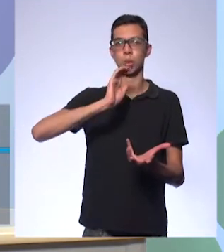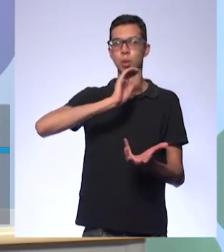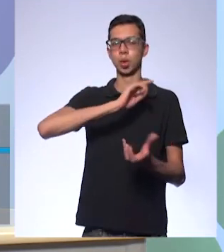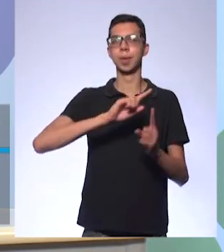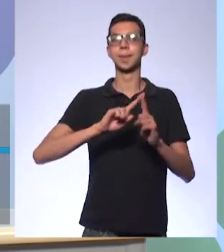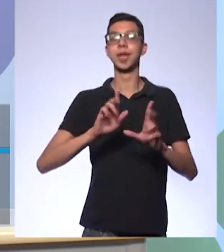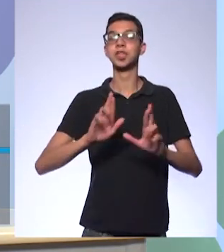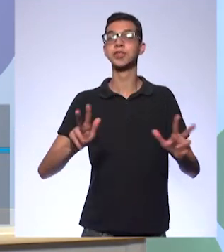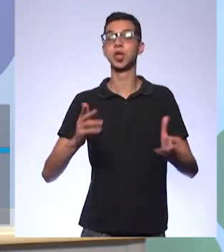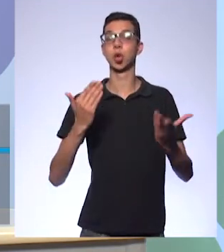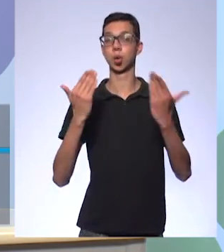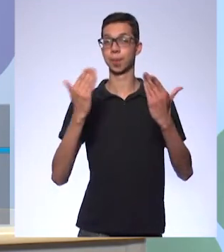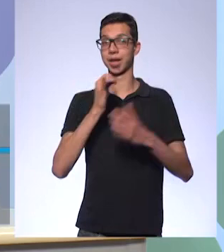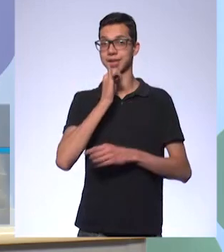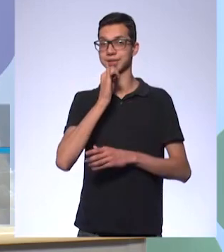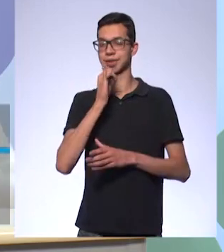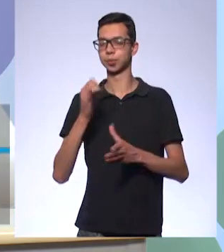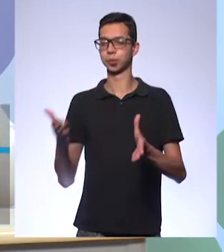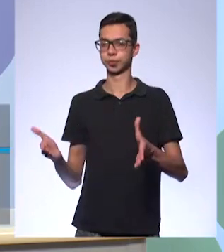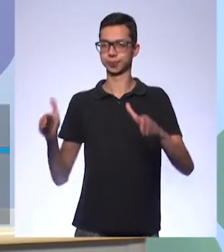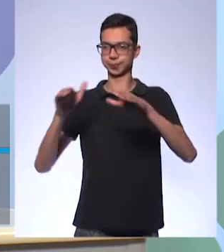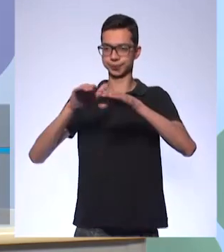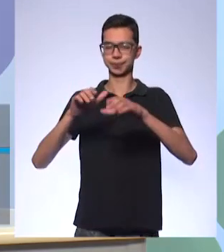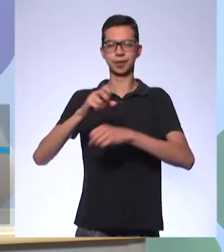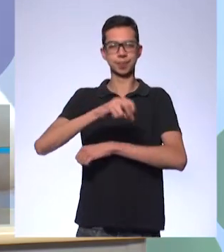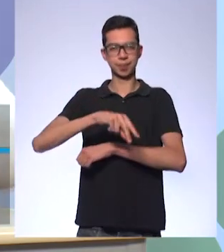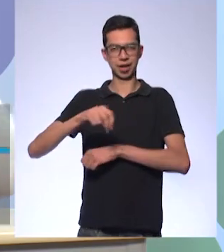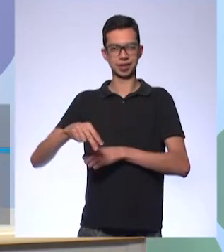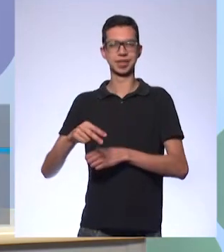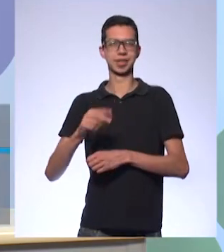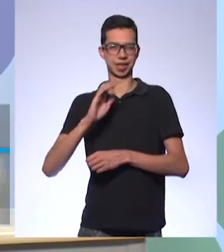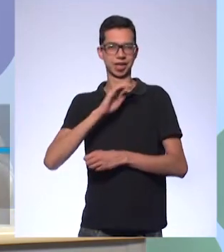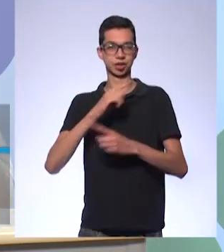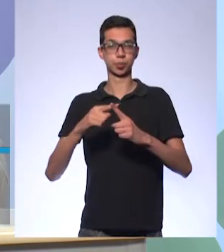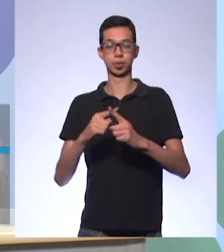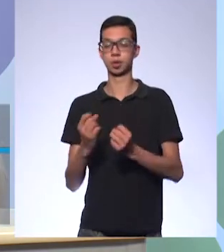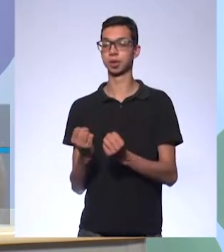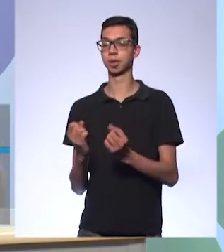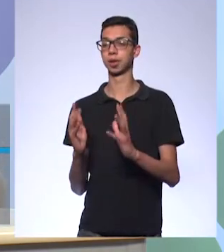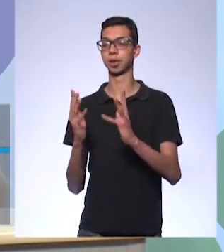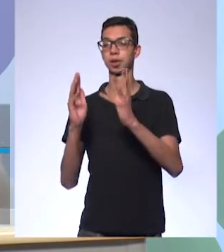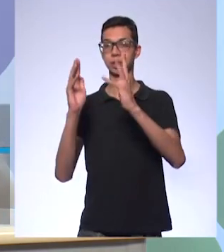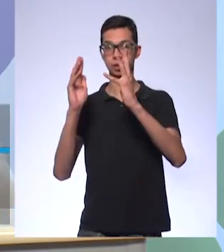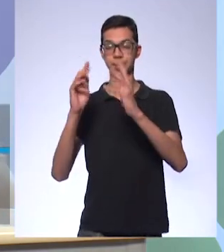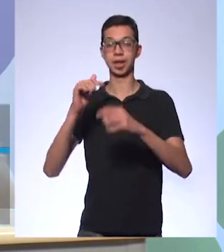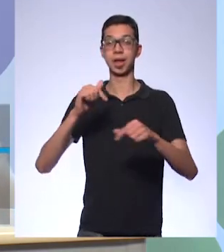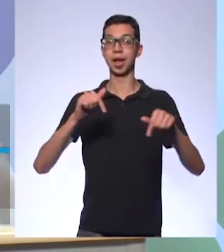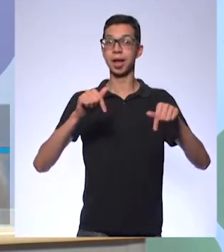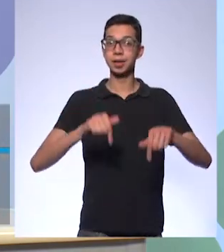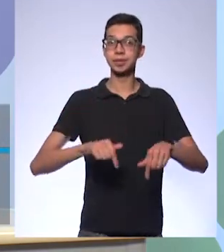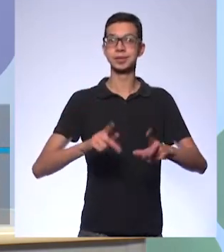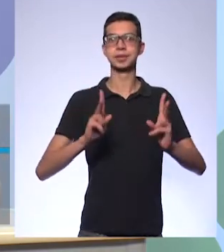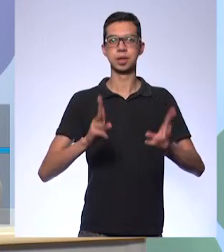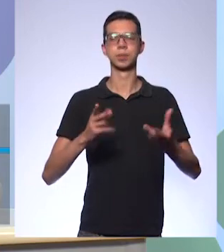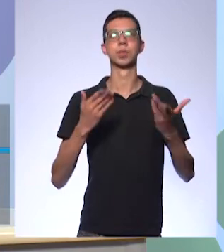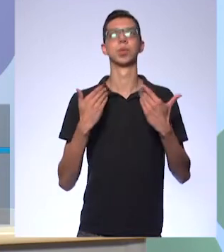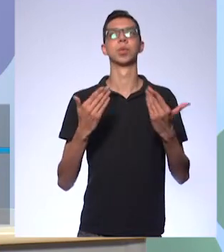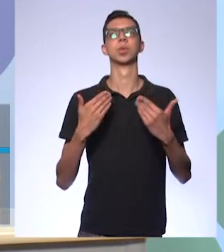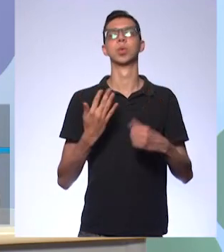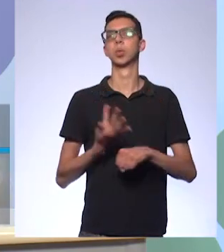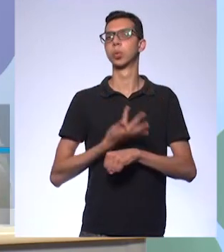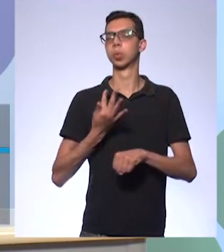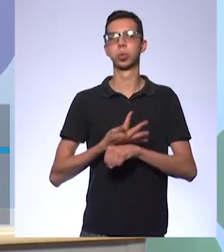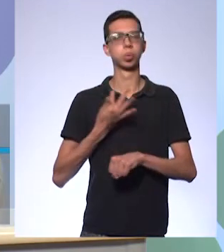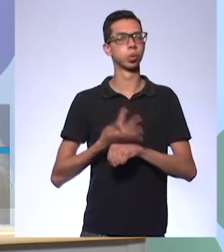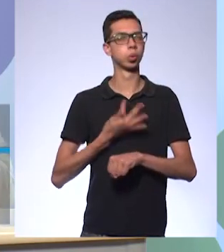das plantas, né, que é para um efeito comercial, para fazer as plantas brotarem, aqui a gente fica sofrendo essas ondas de calor que a gente não aguenta. Na